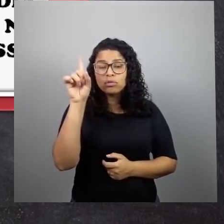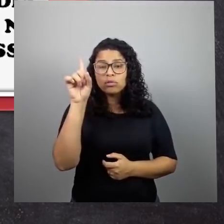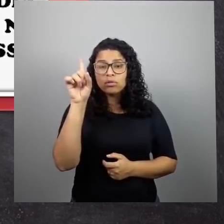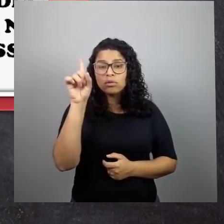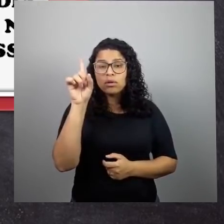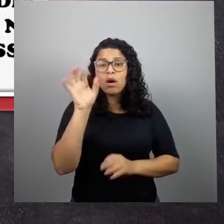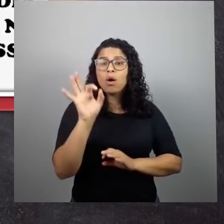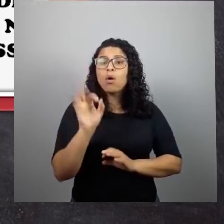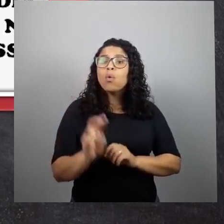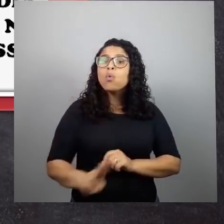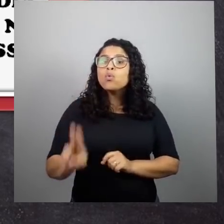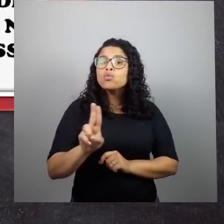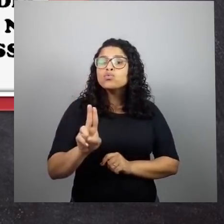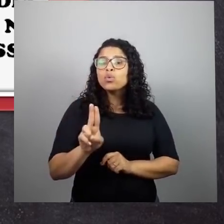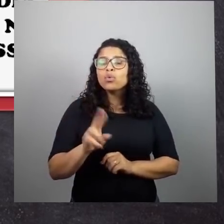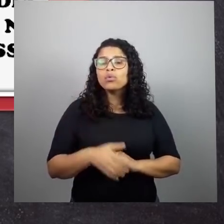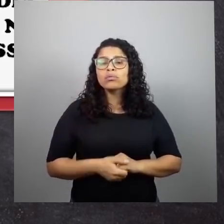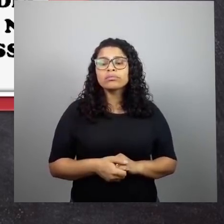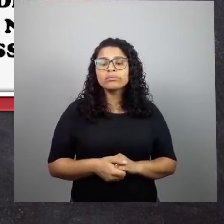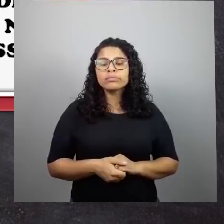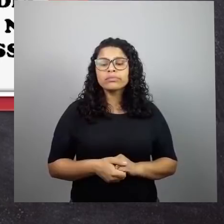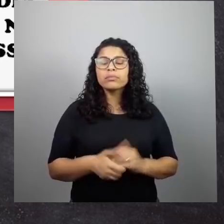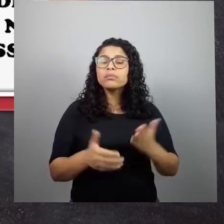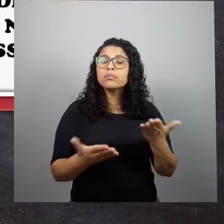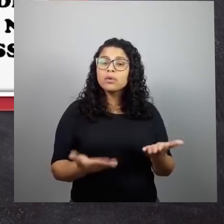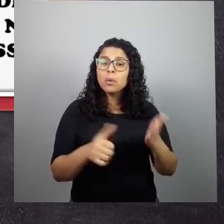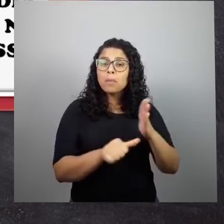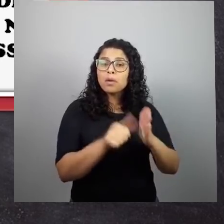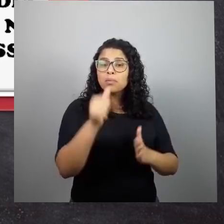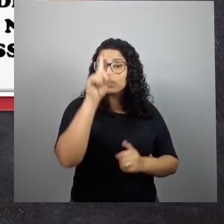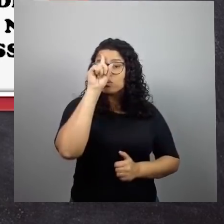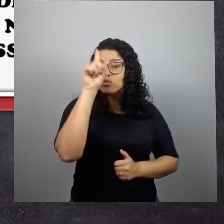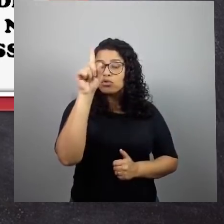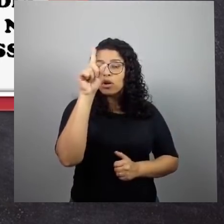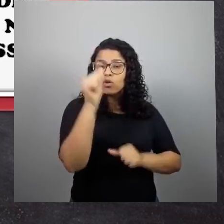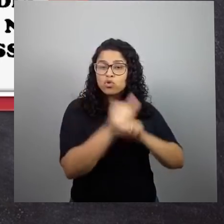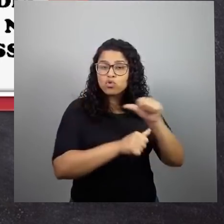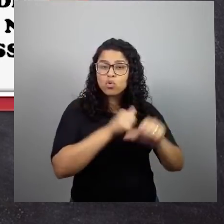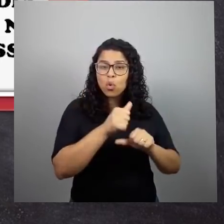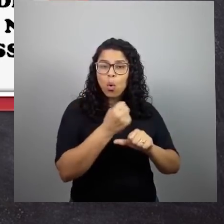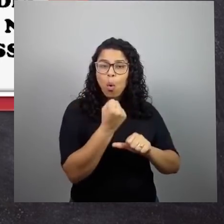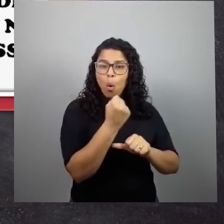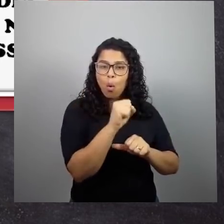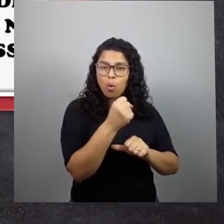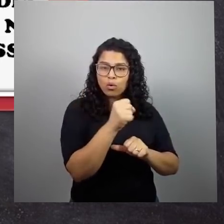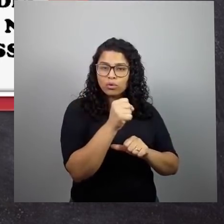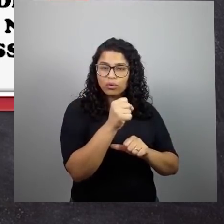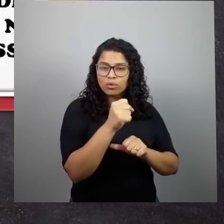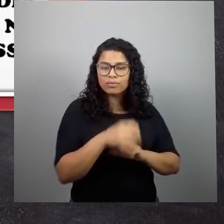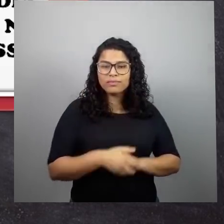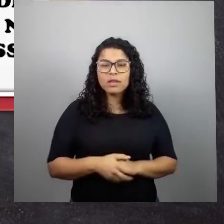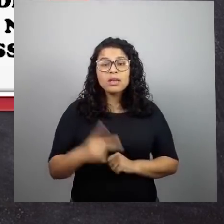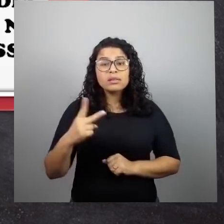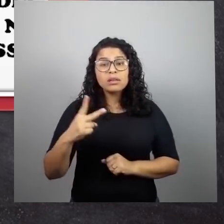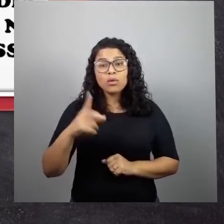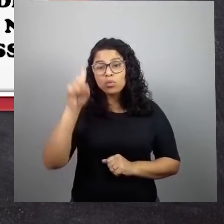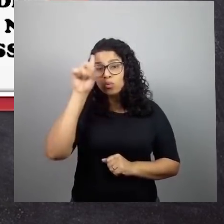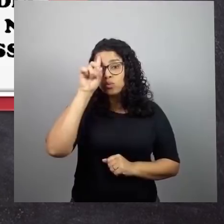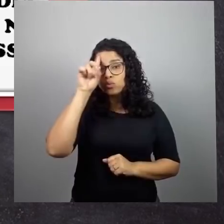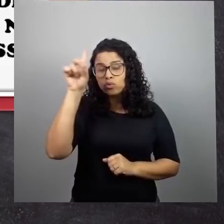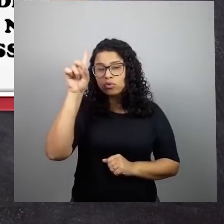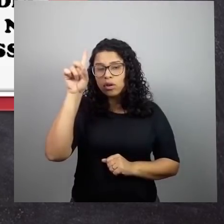para o conserto. E aqui fala, olha, no primeiro dia trocaram-se 8 telhas e no segundo